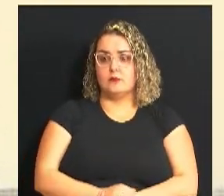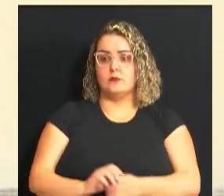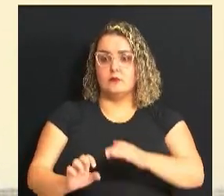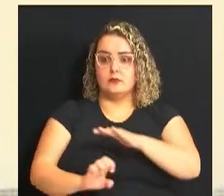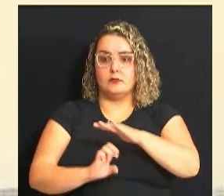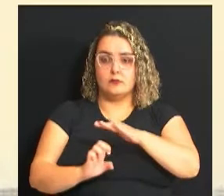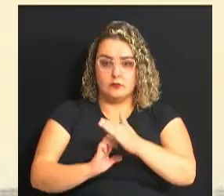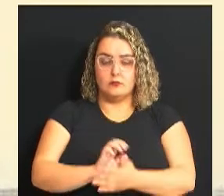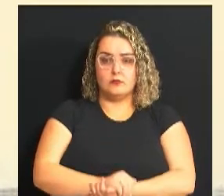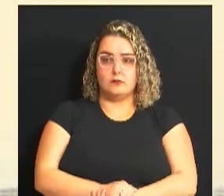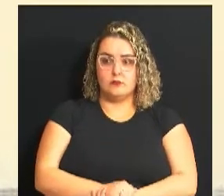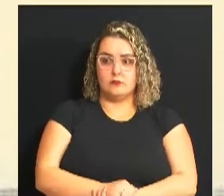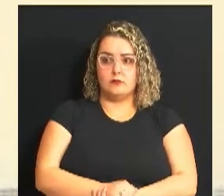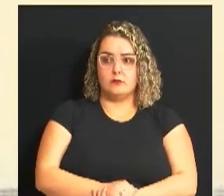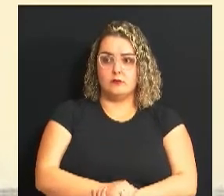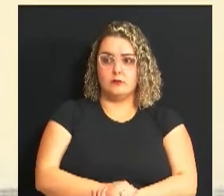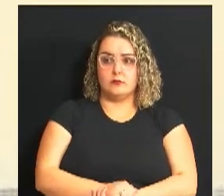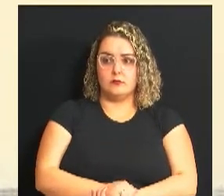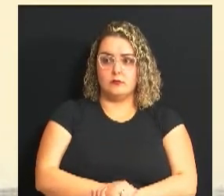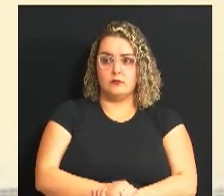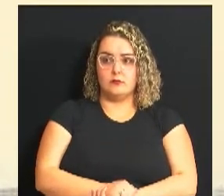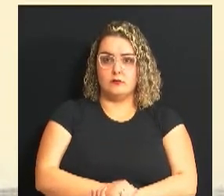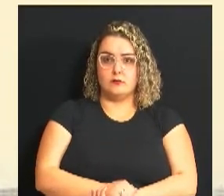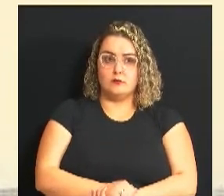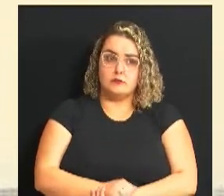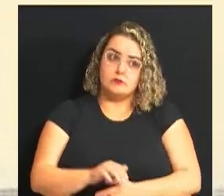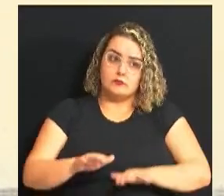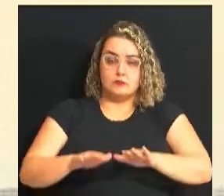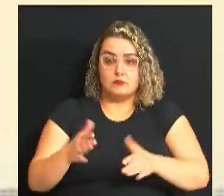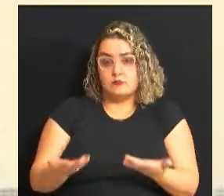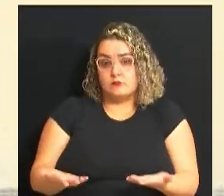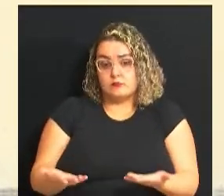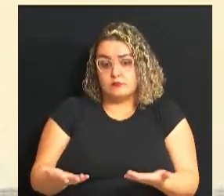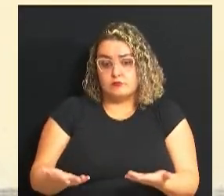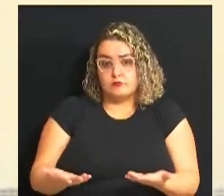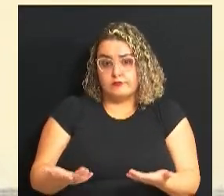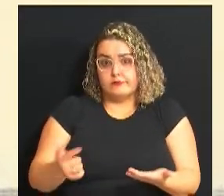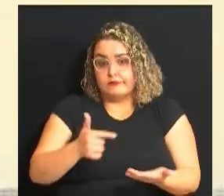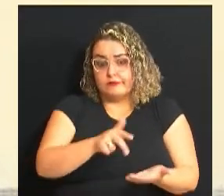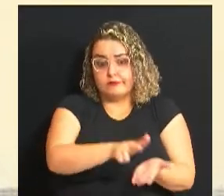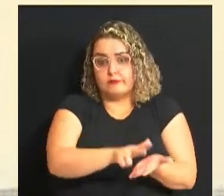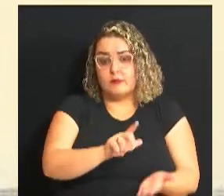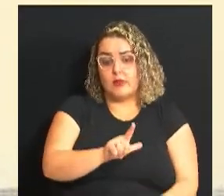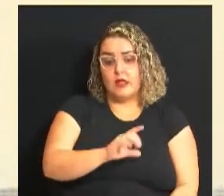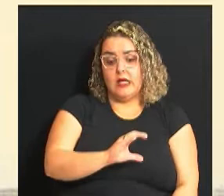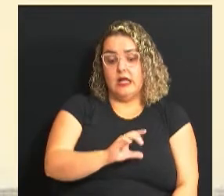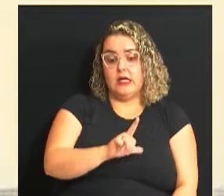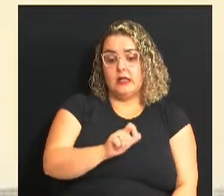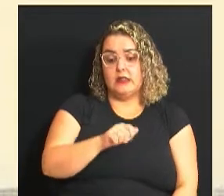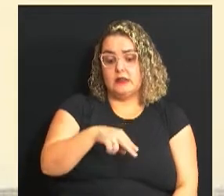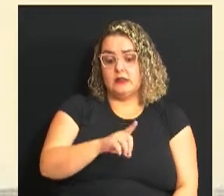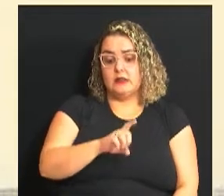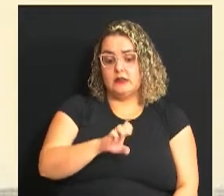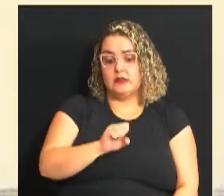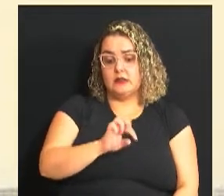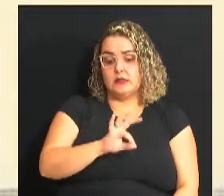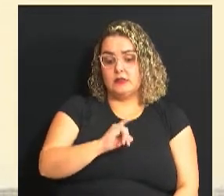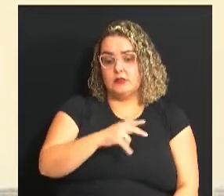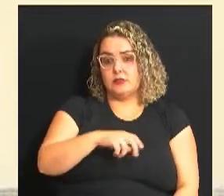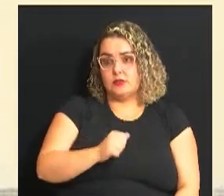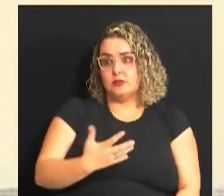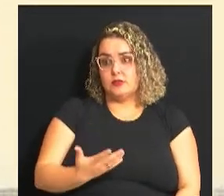ela fica, queira ou não, na clandestinidade, porque se ela vem pedir, ela vai ser negada e intimada,